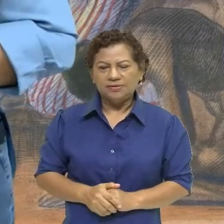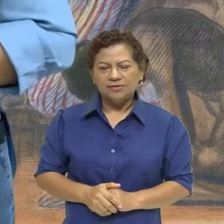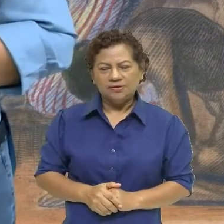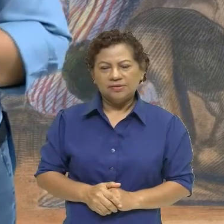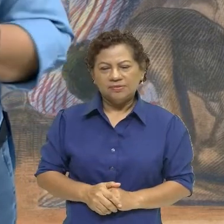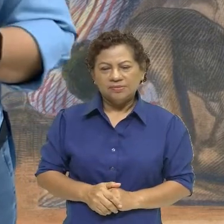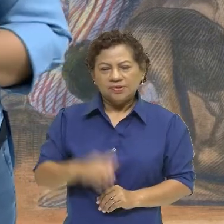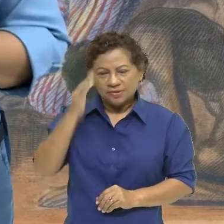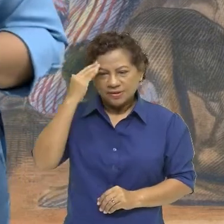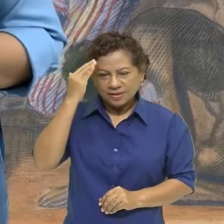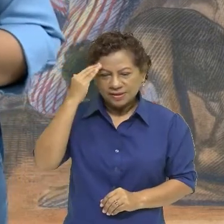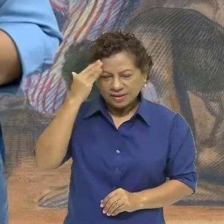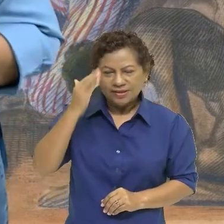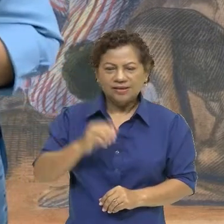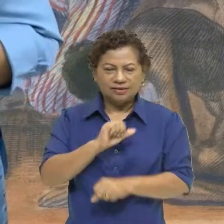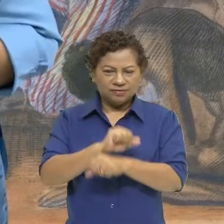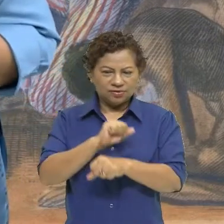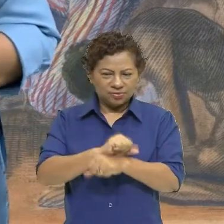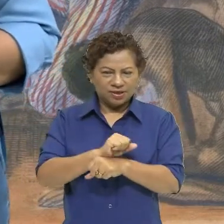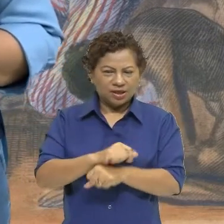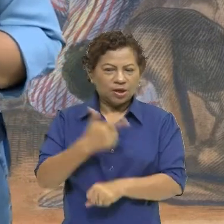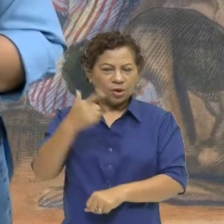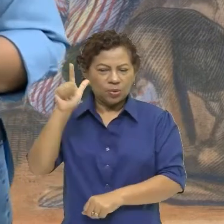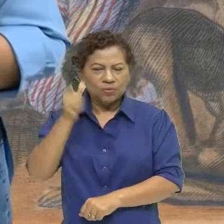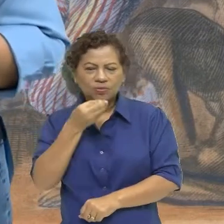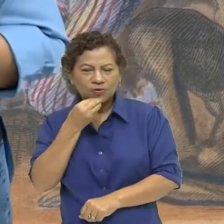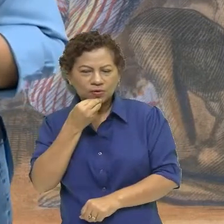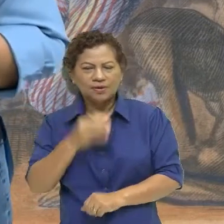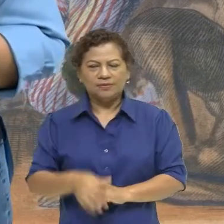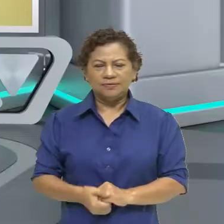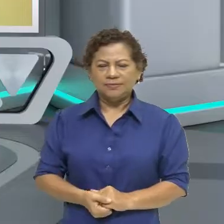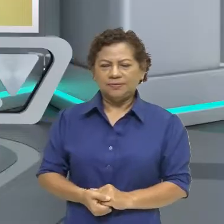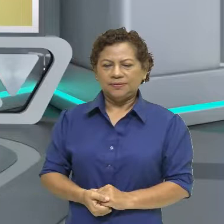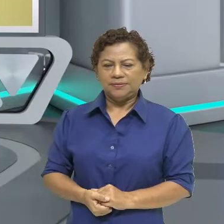a aula e aguardo outras oportunidades. Até mais!